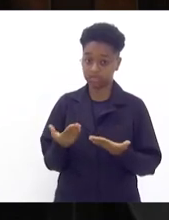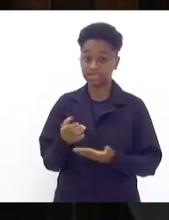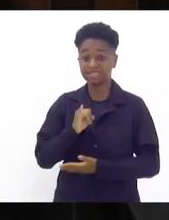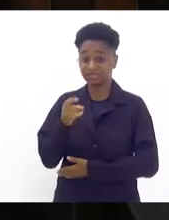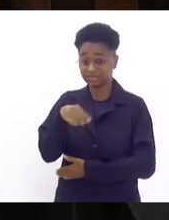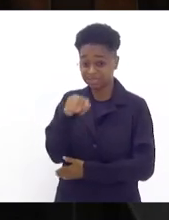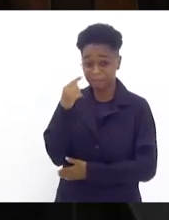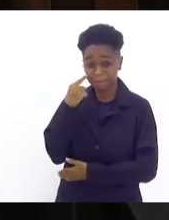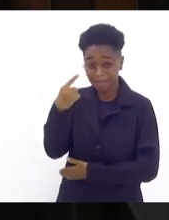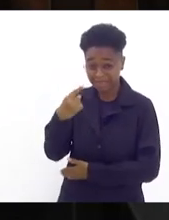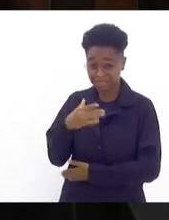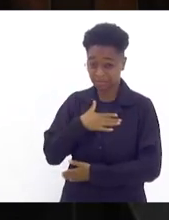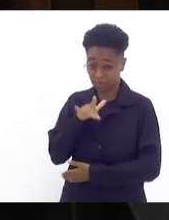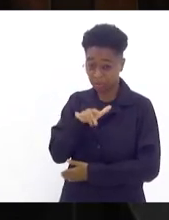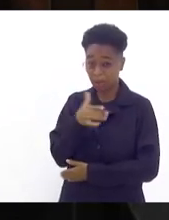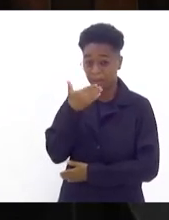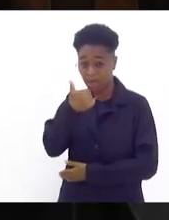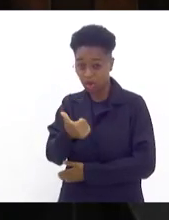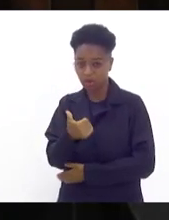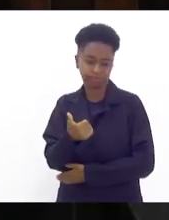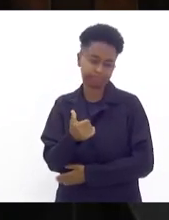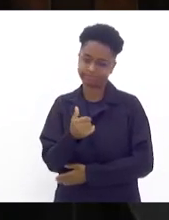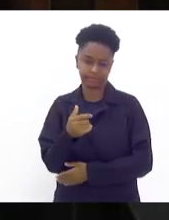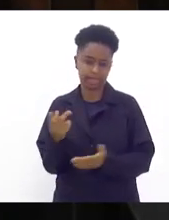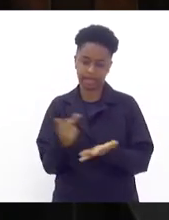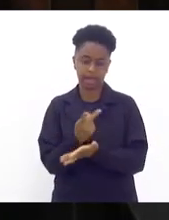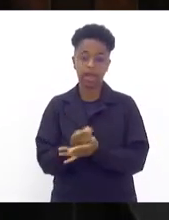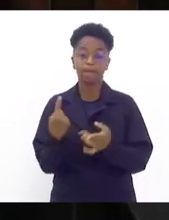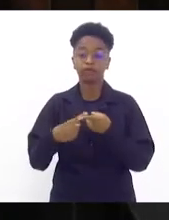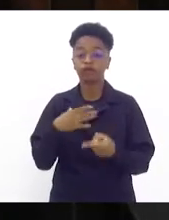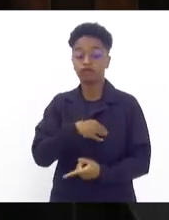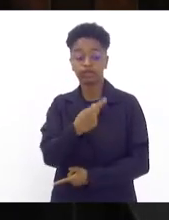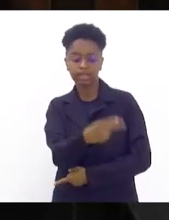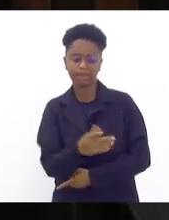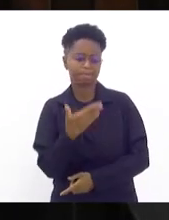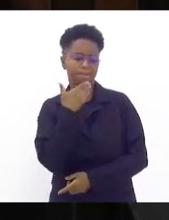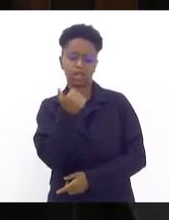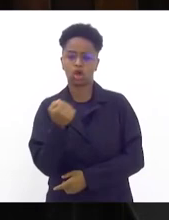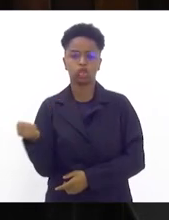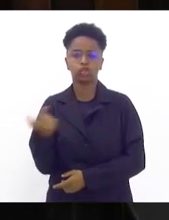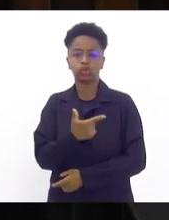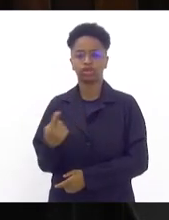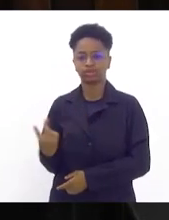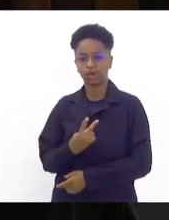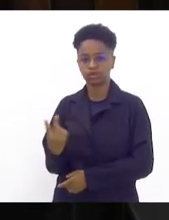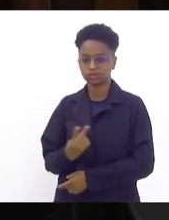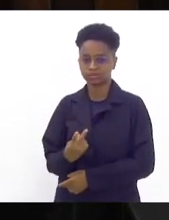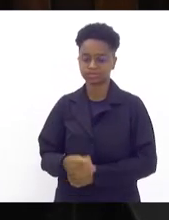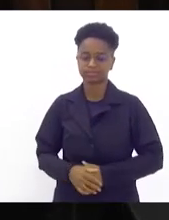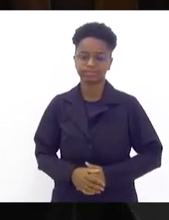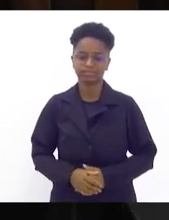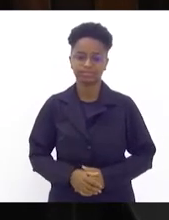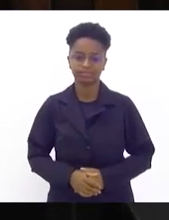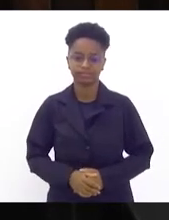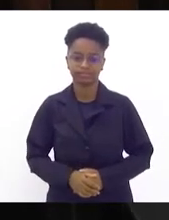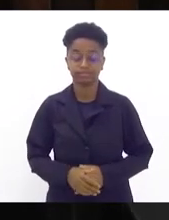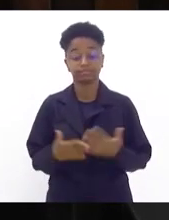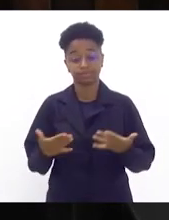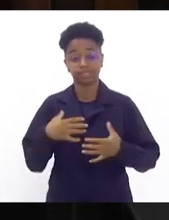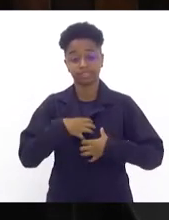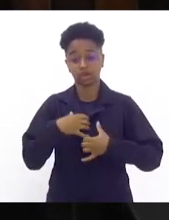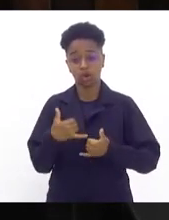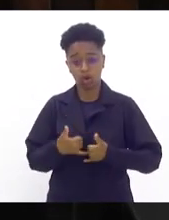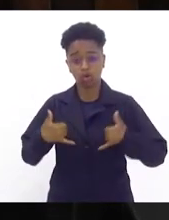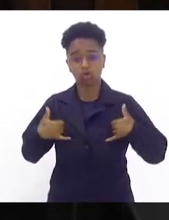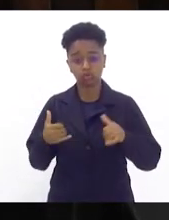vereador Rogério Amorim, é o melhor, se engana, porque o filho dele é muito melhor que nós dois. E aí, muito orgulho de estar com